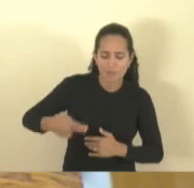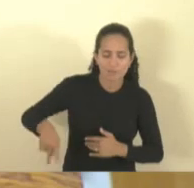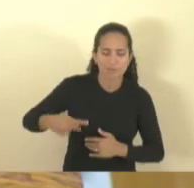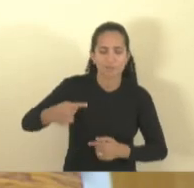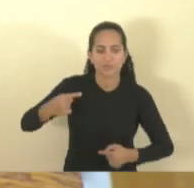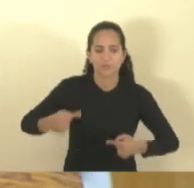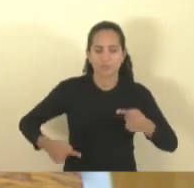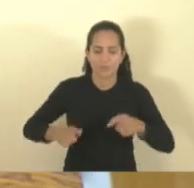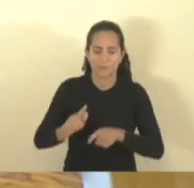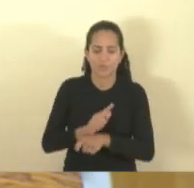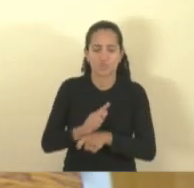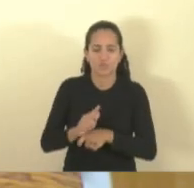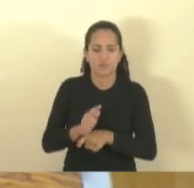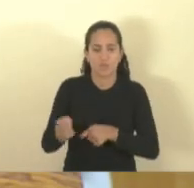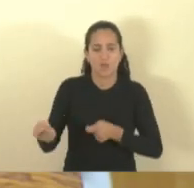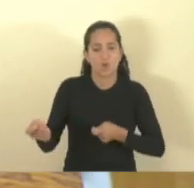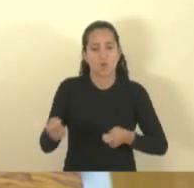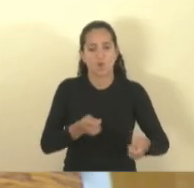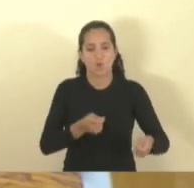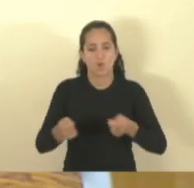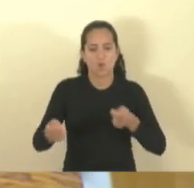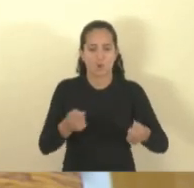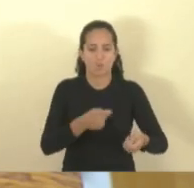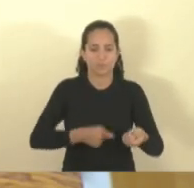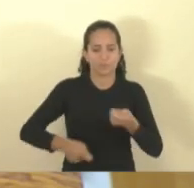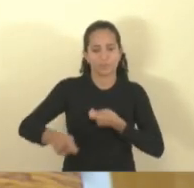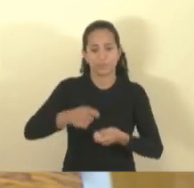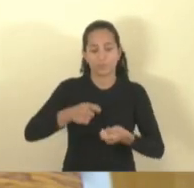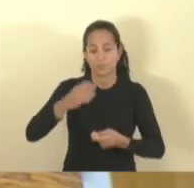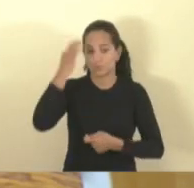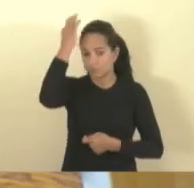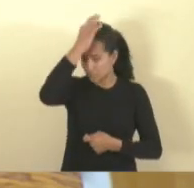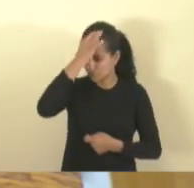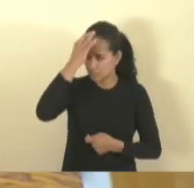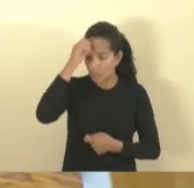públicas e gestão governamental do Estado do Espírito Santo.